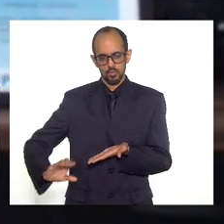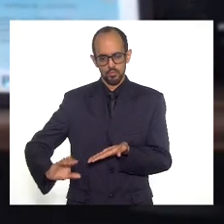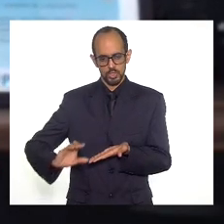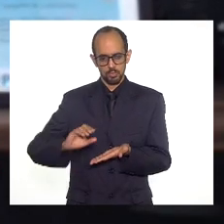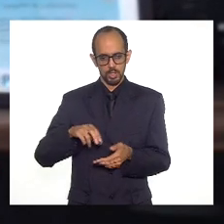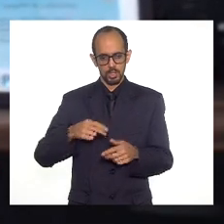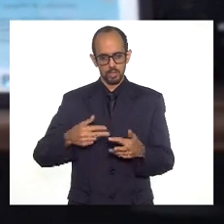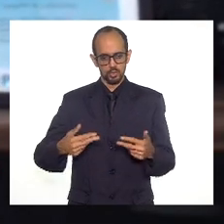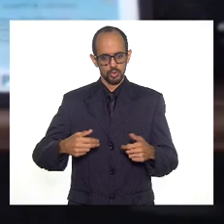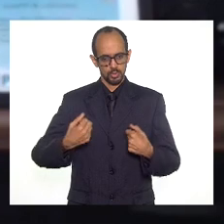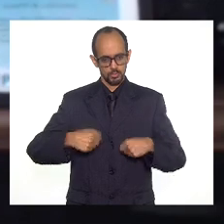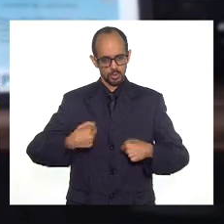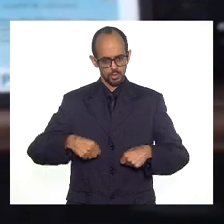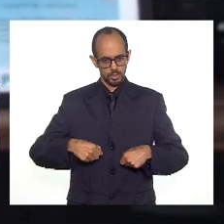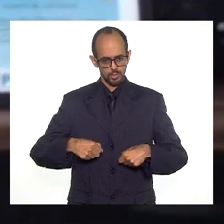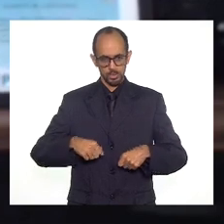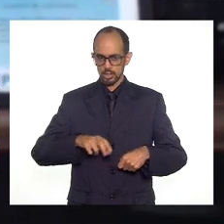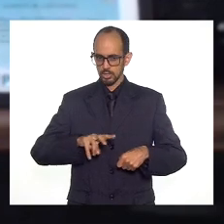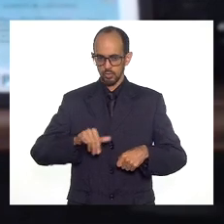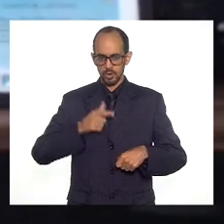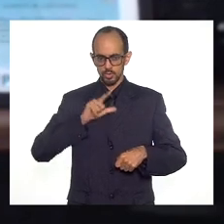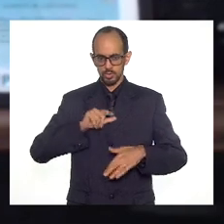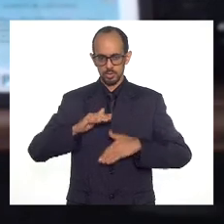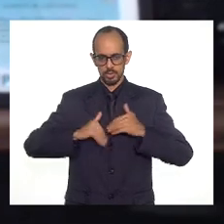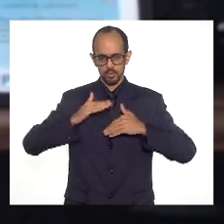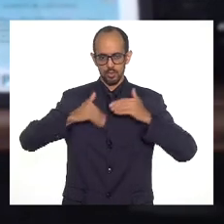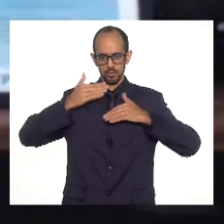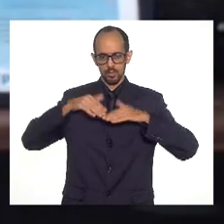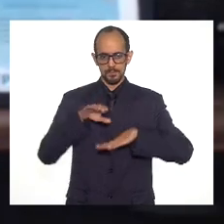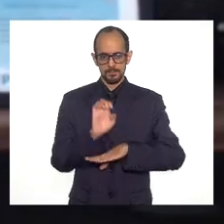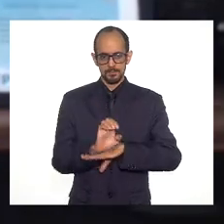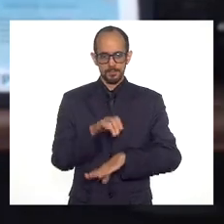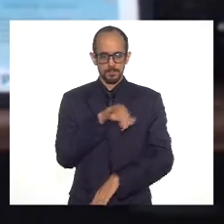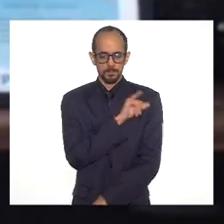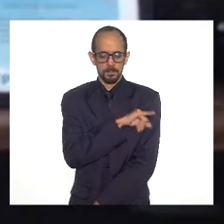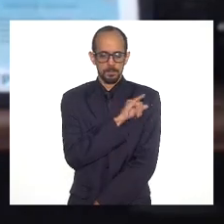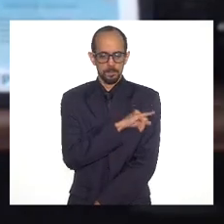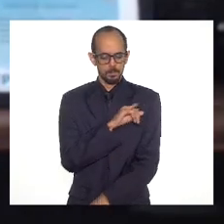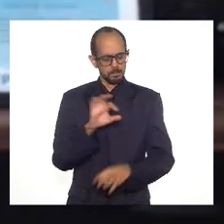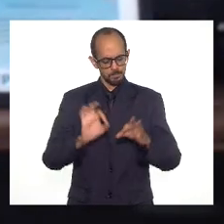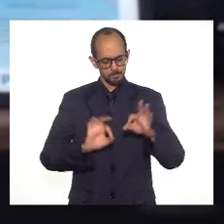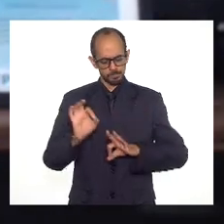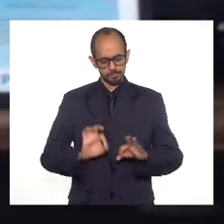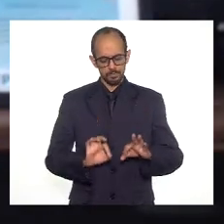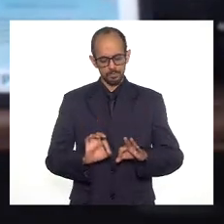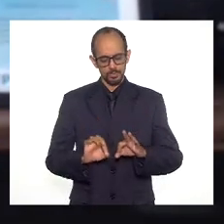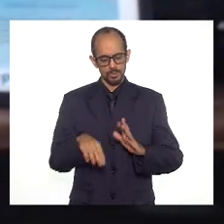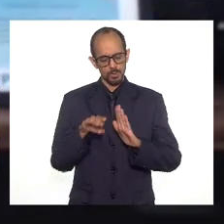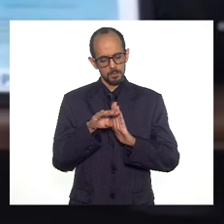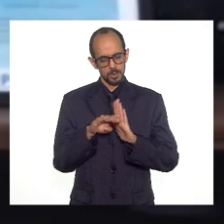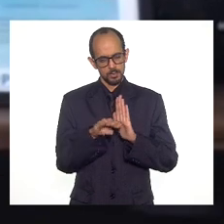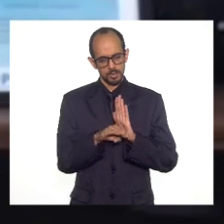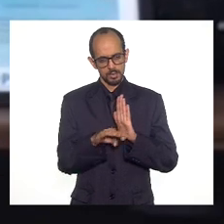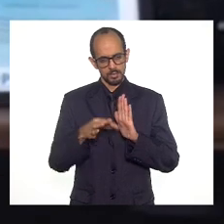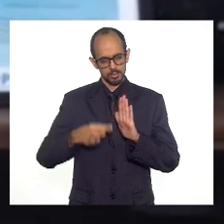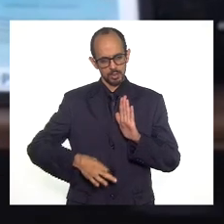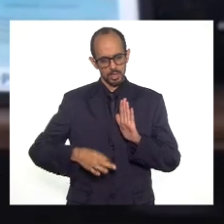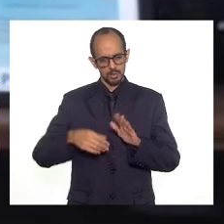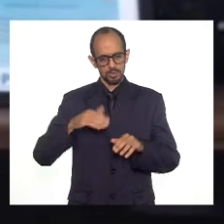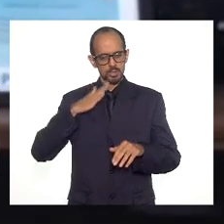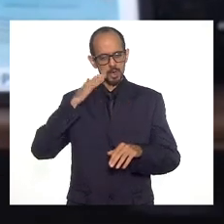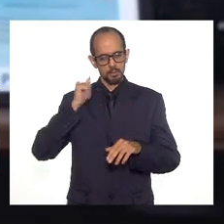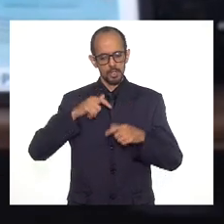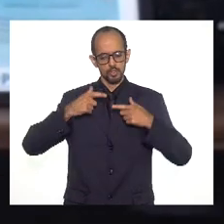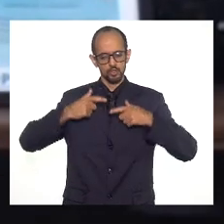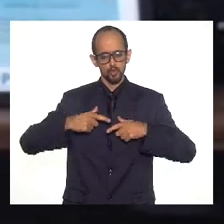vai conseguir, de fato, desenvolver o Estado do Rio de Janeiro com organização, processos e sabendo de onde vai vir os